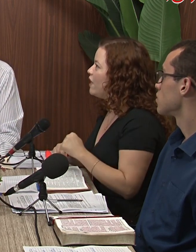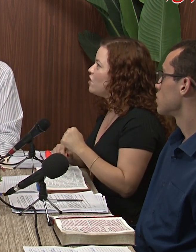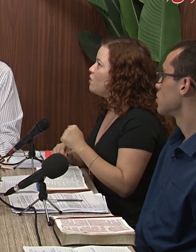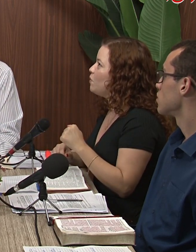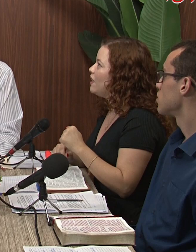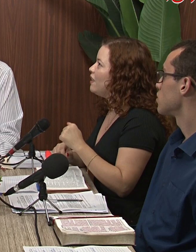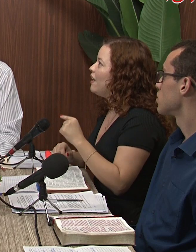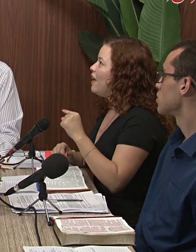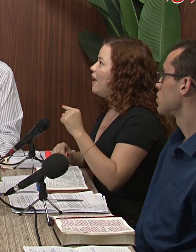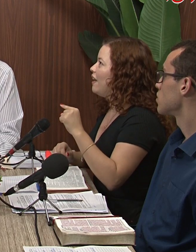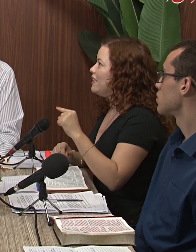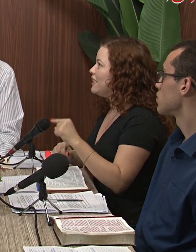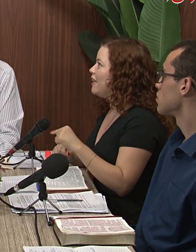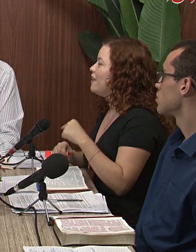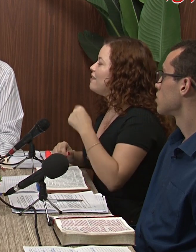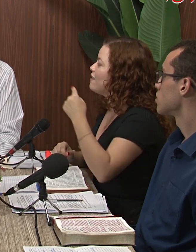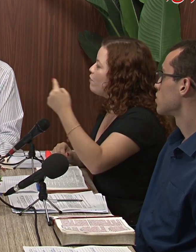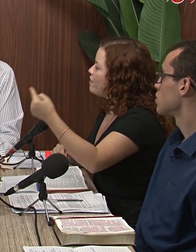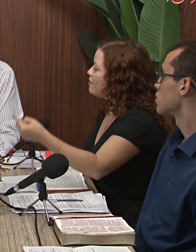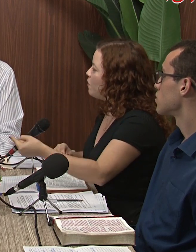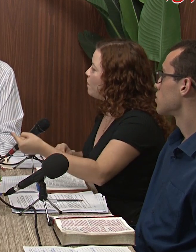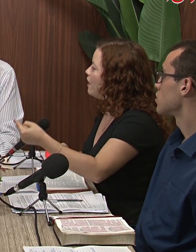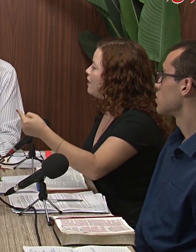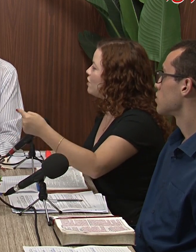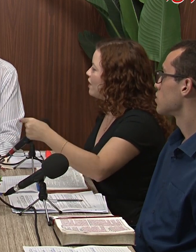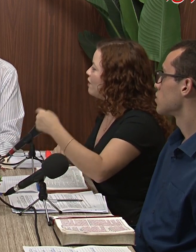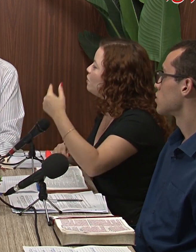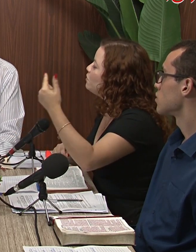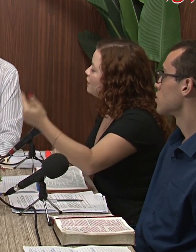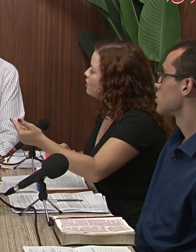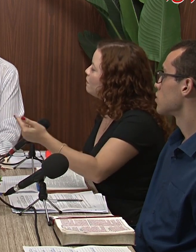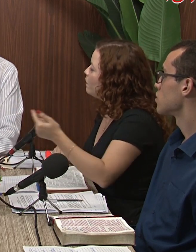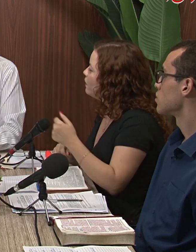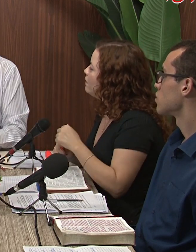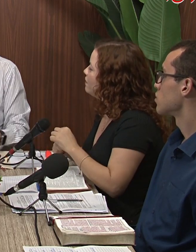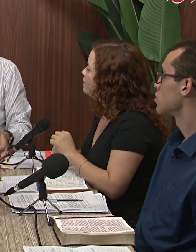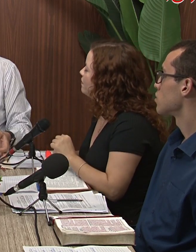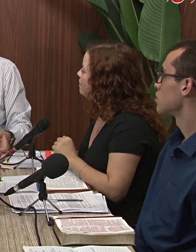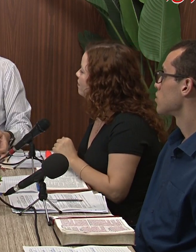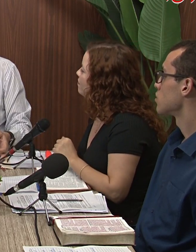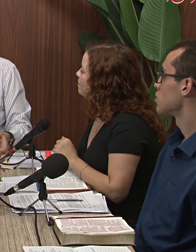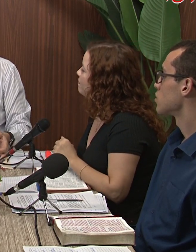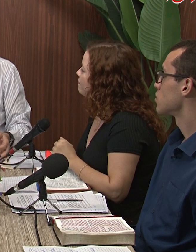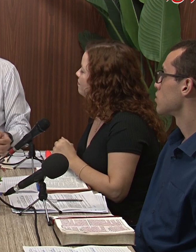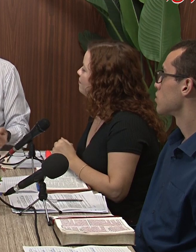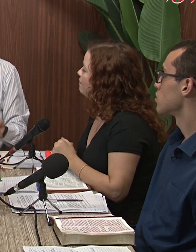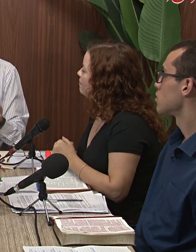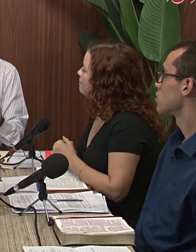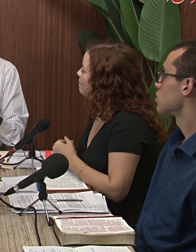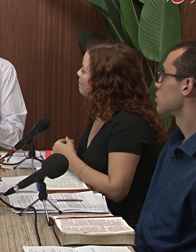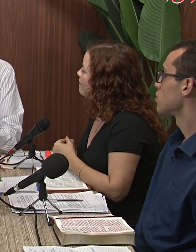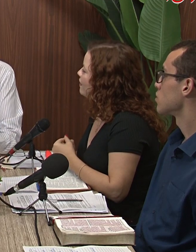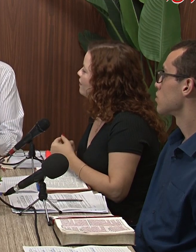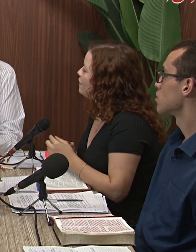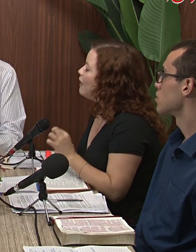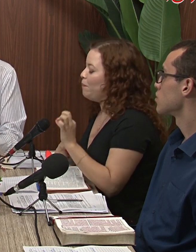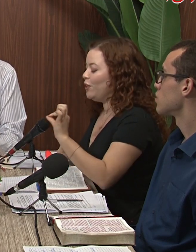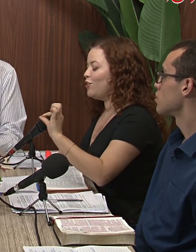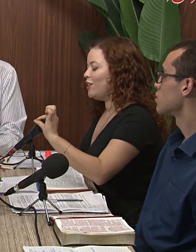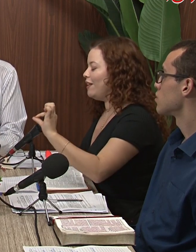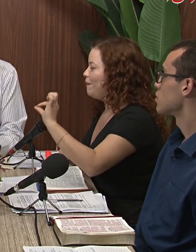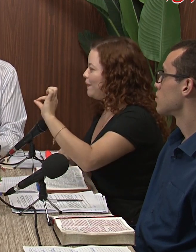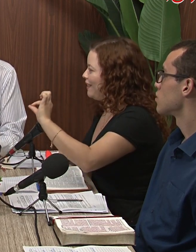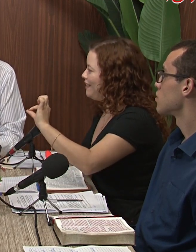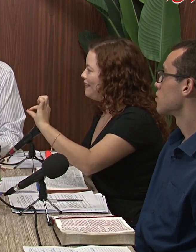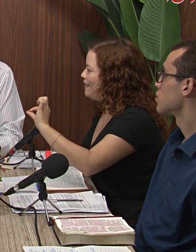essa fé genuína, ela gera salvação, ela gera um testemunho. Interessante, né, Isabelle? Ela bota na pontinha